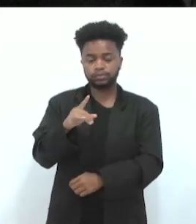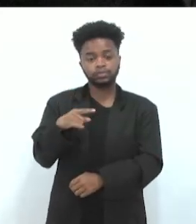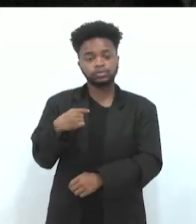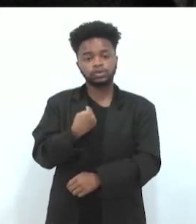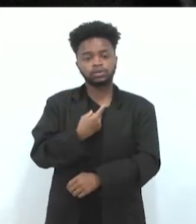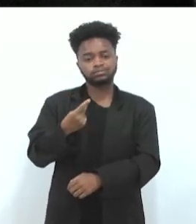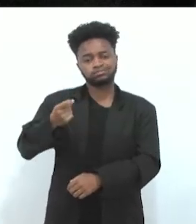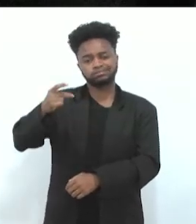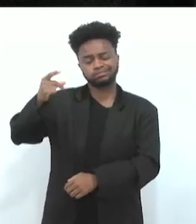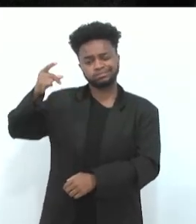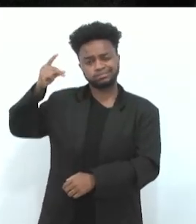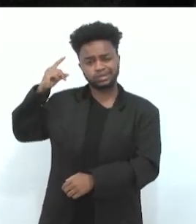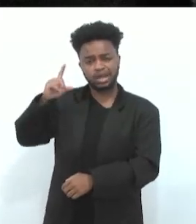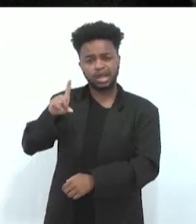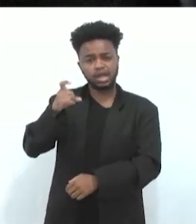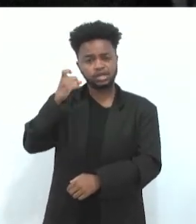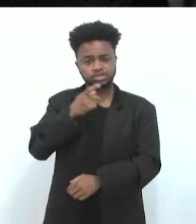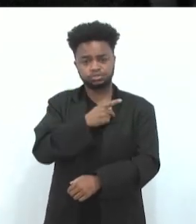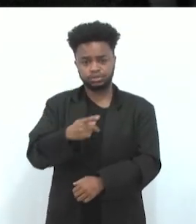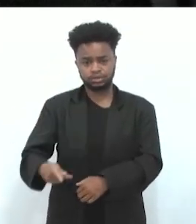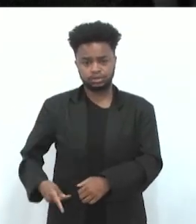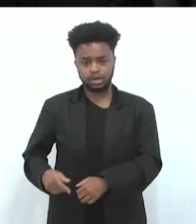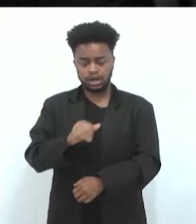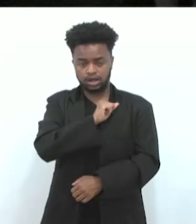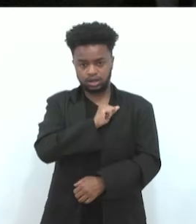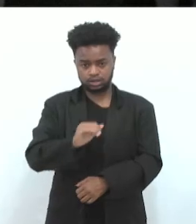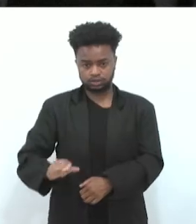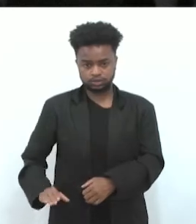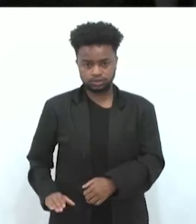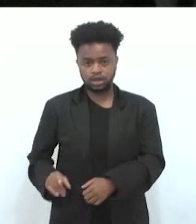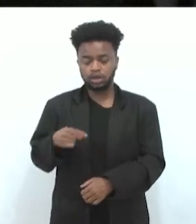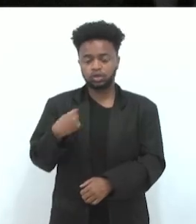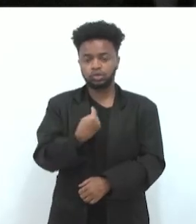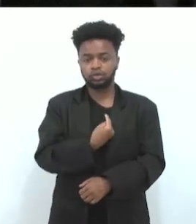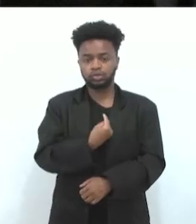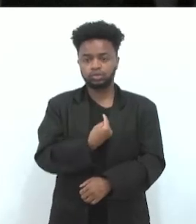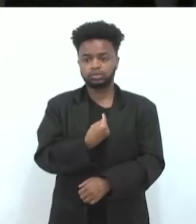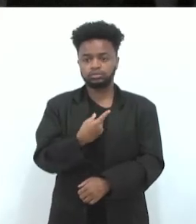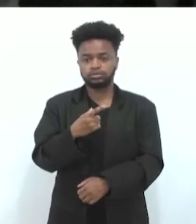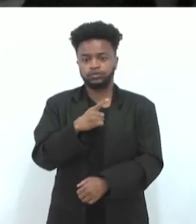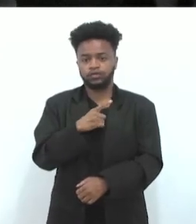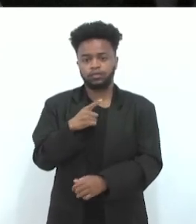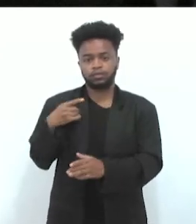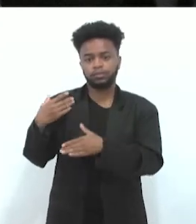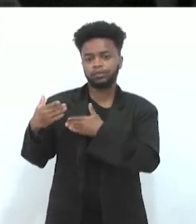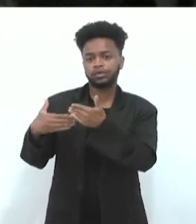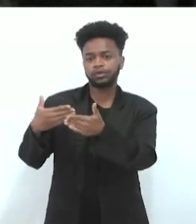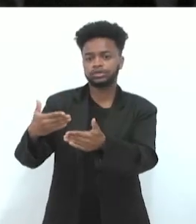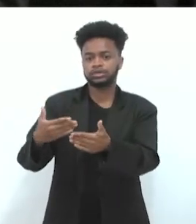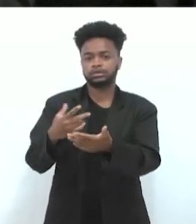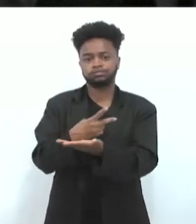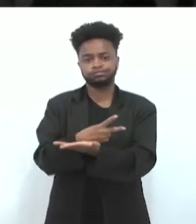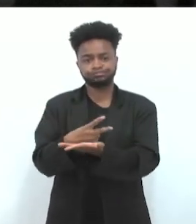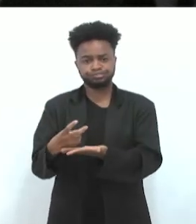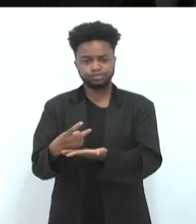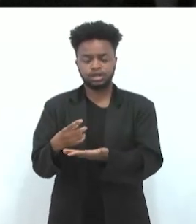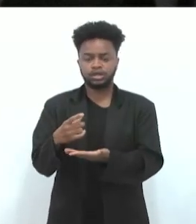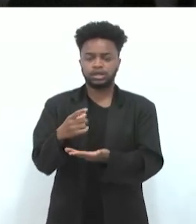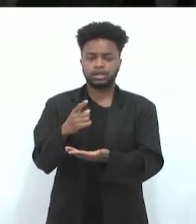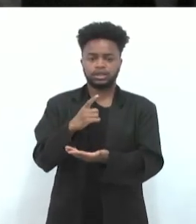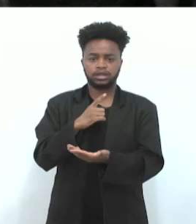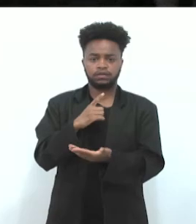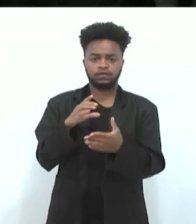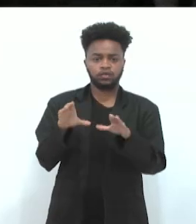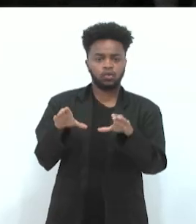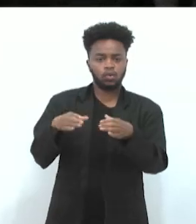tempo do ex-presidente André Siciliano, quando a gente passou pelo processo de impeachment, teve a